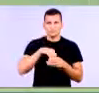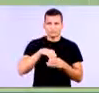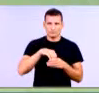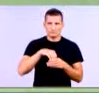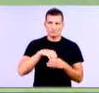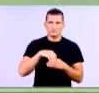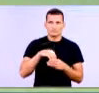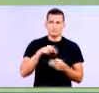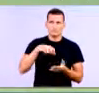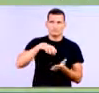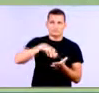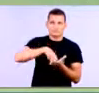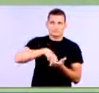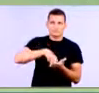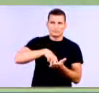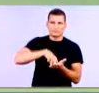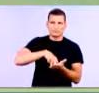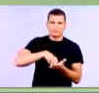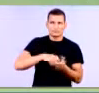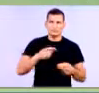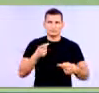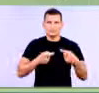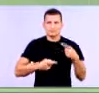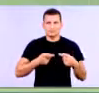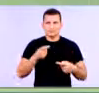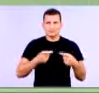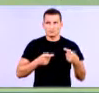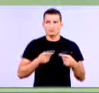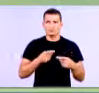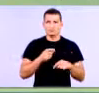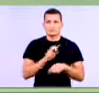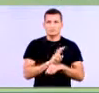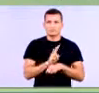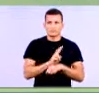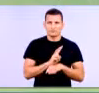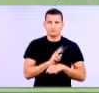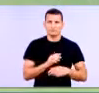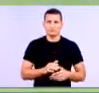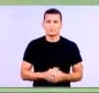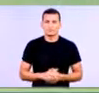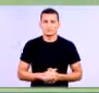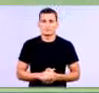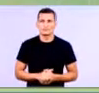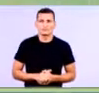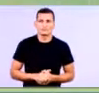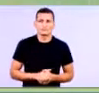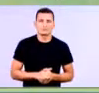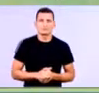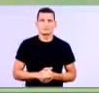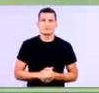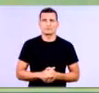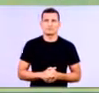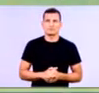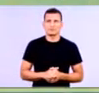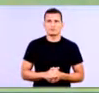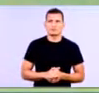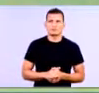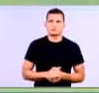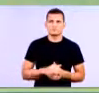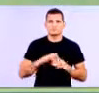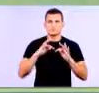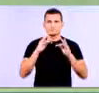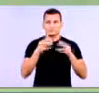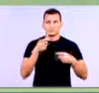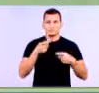importante incluir penalidades nas políticas de segurança. Veja bem, toda